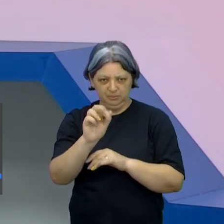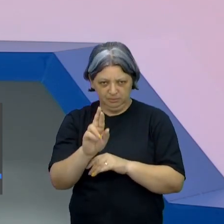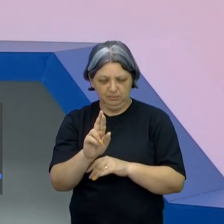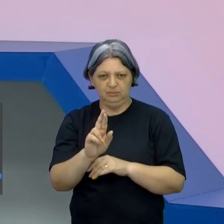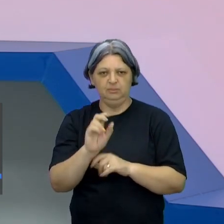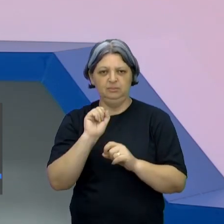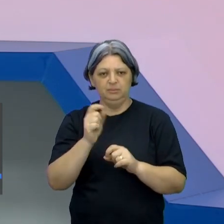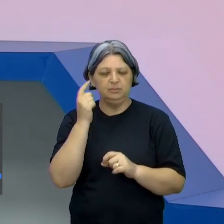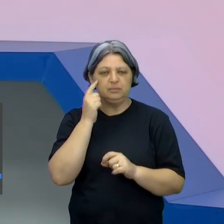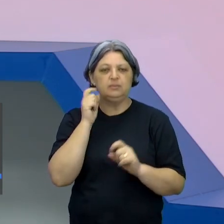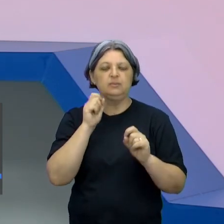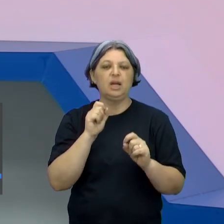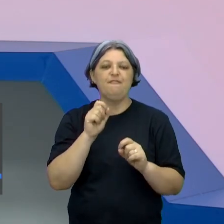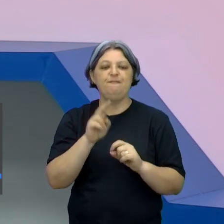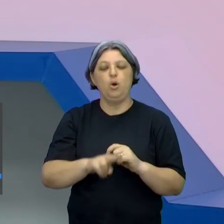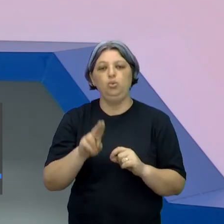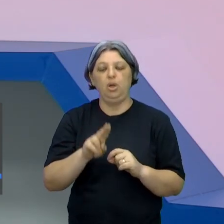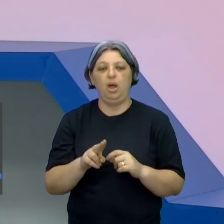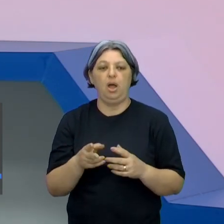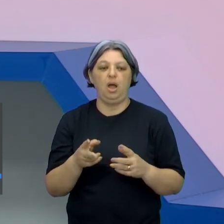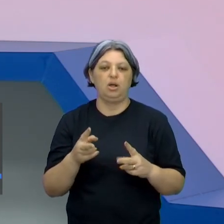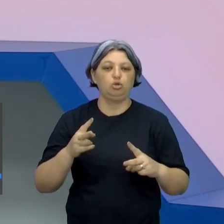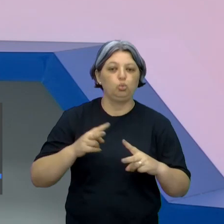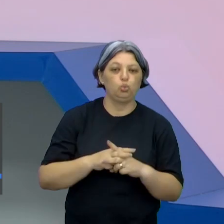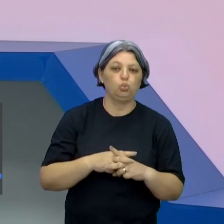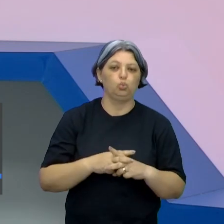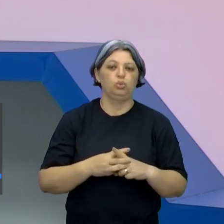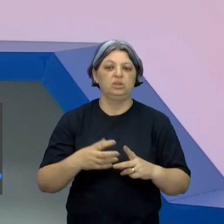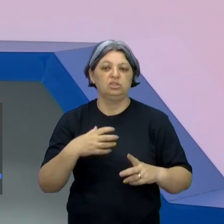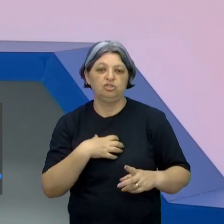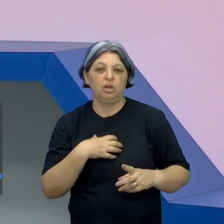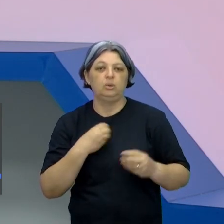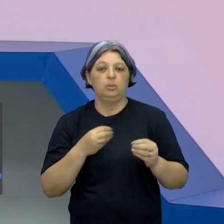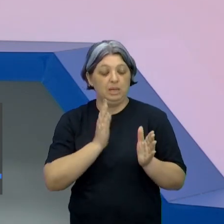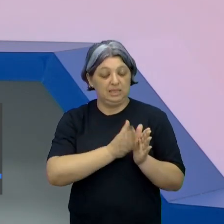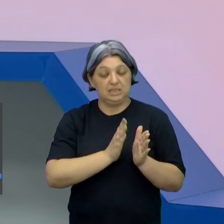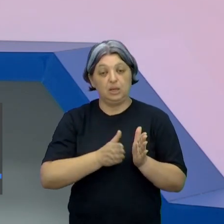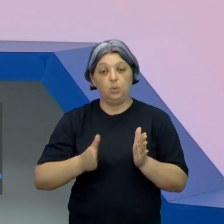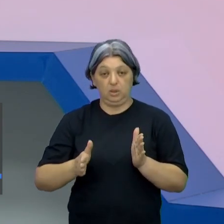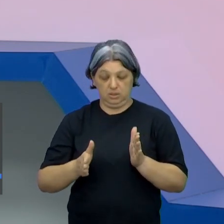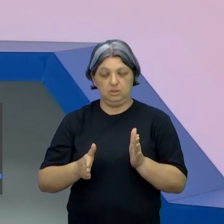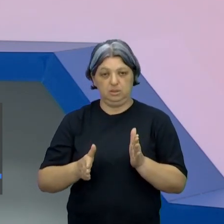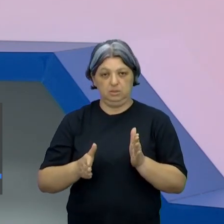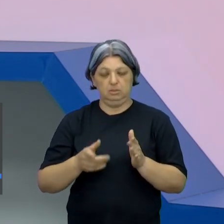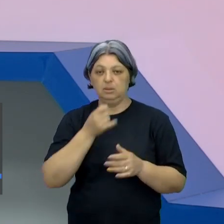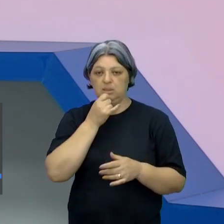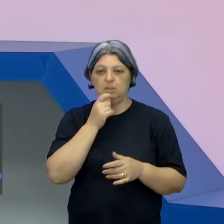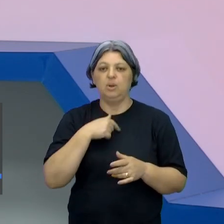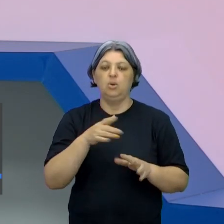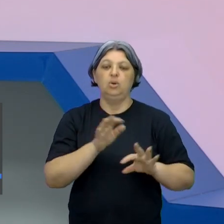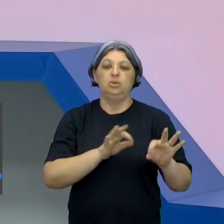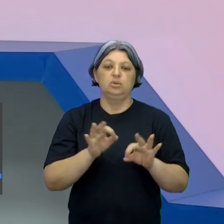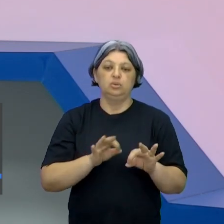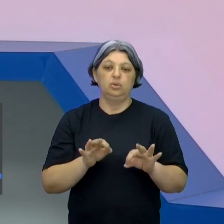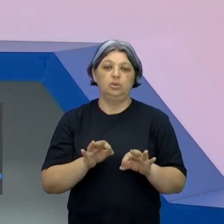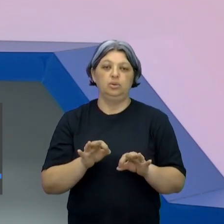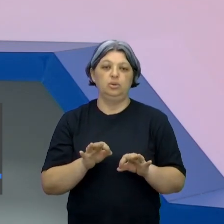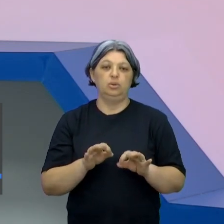em quais golpes eu vou fazer naquela sequência. Então, vamos lá, eu estruturei a